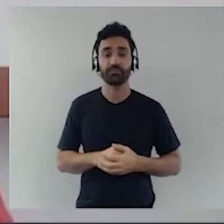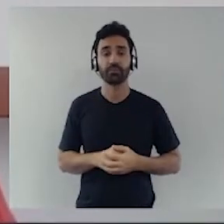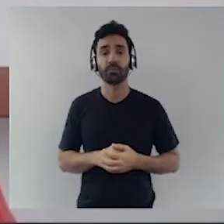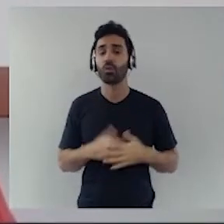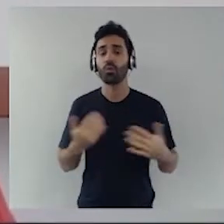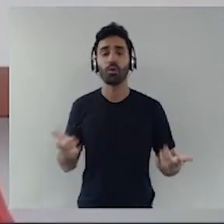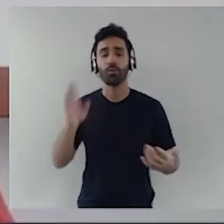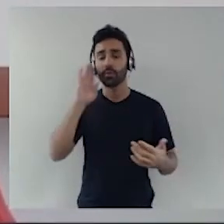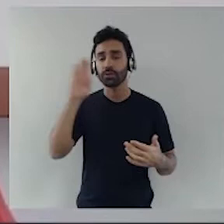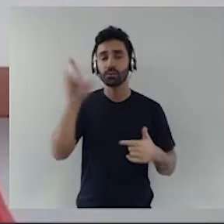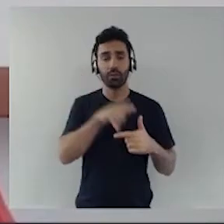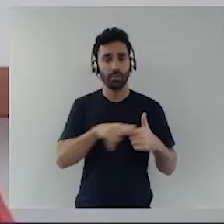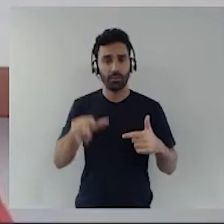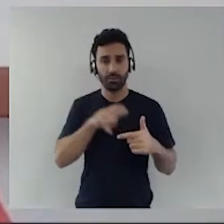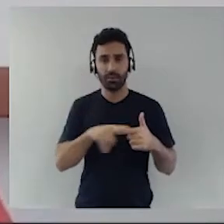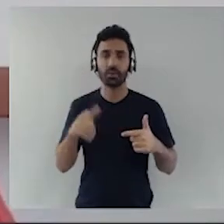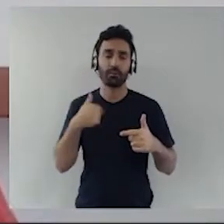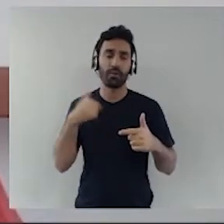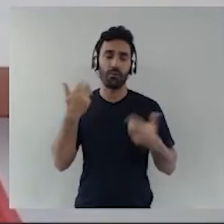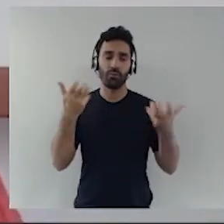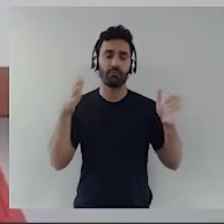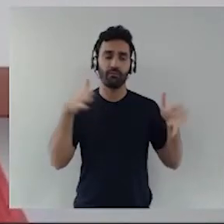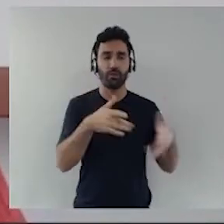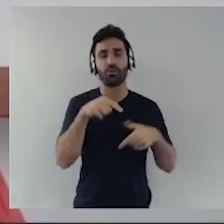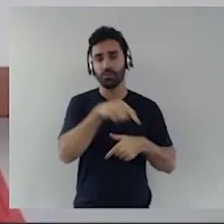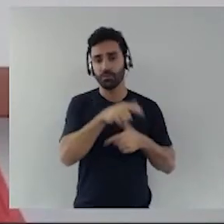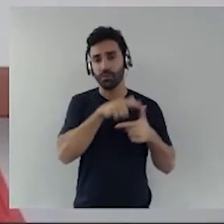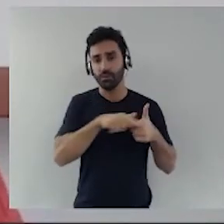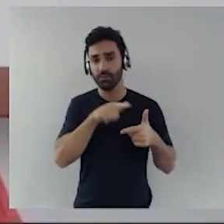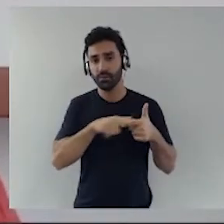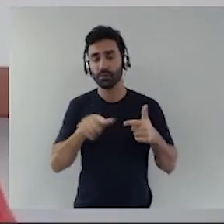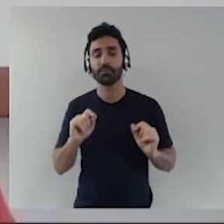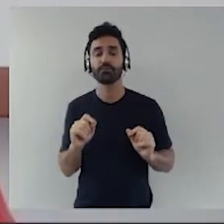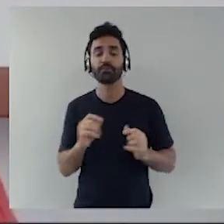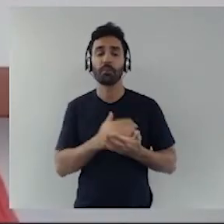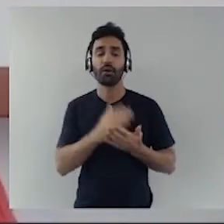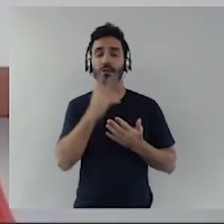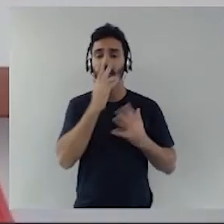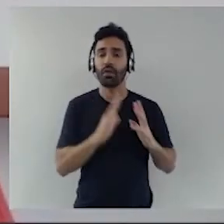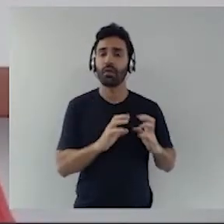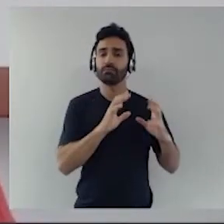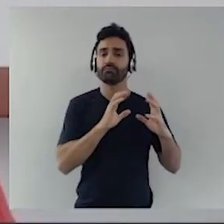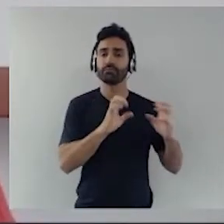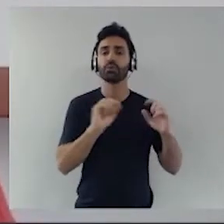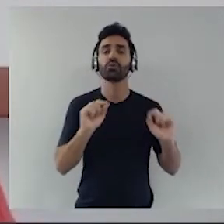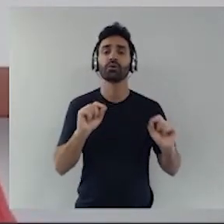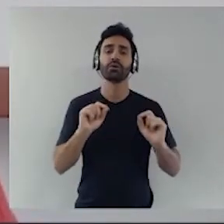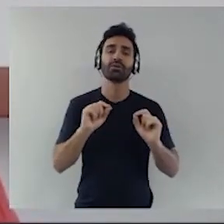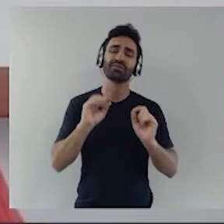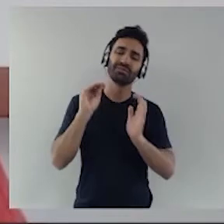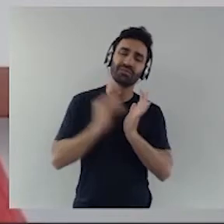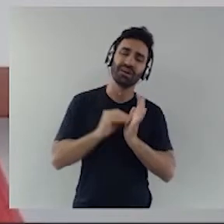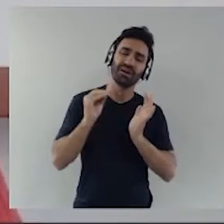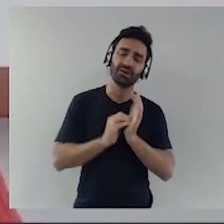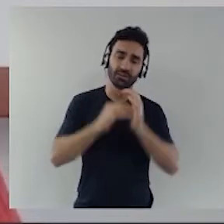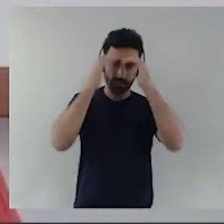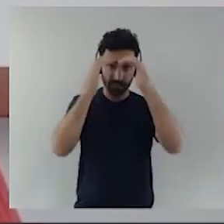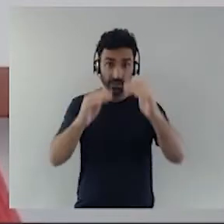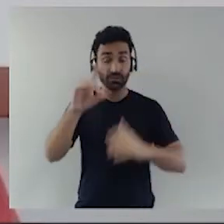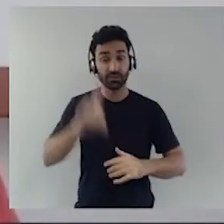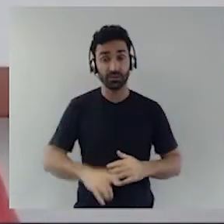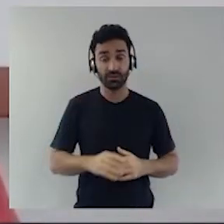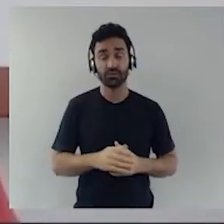principais conflitos e sobre este que eu gostaria de me deter está relacionado a algumas restrições de direitos